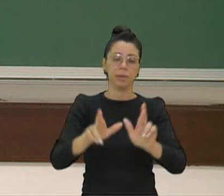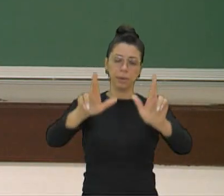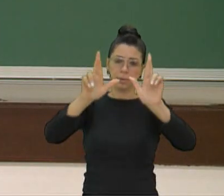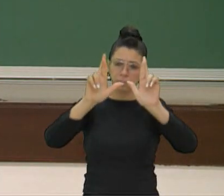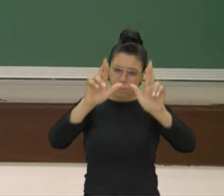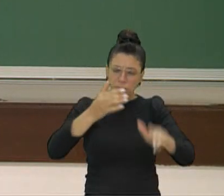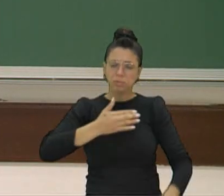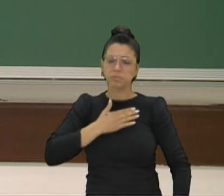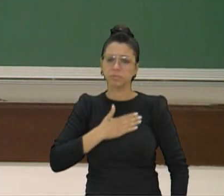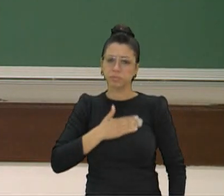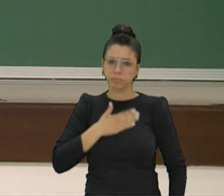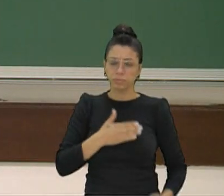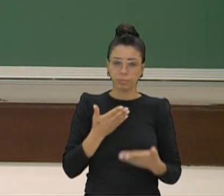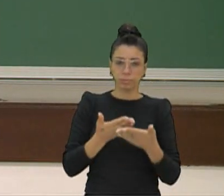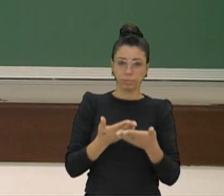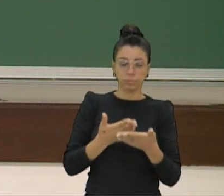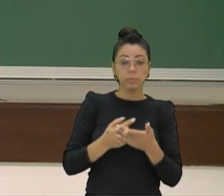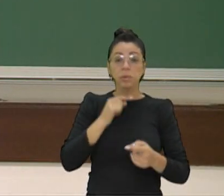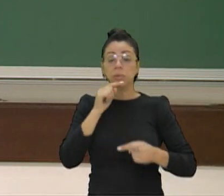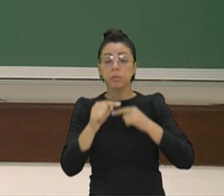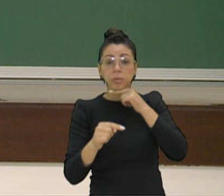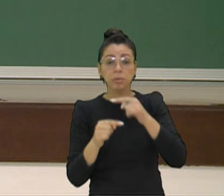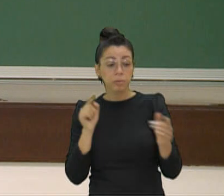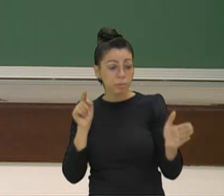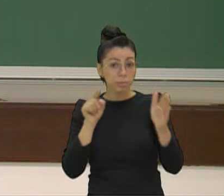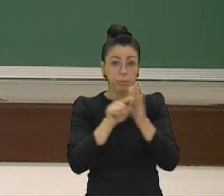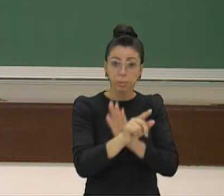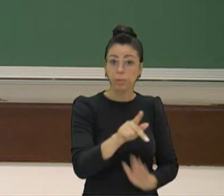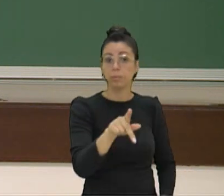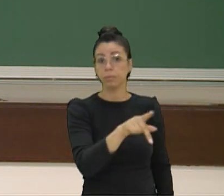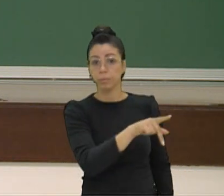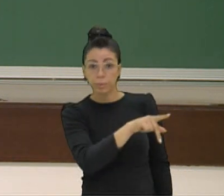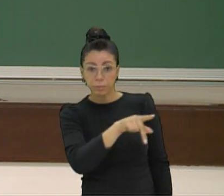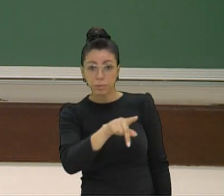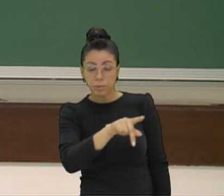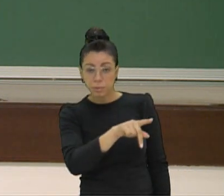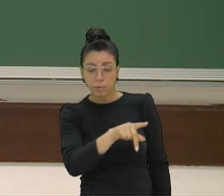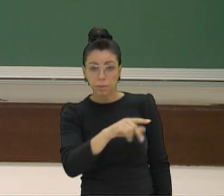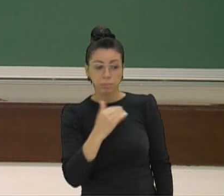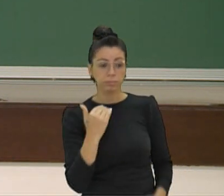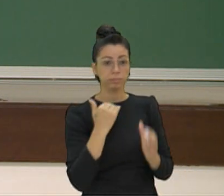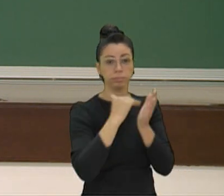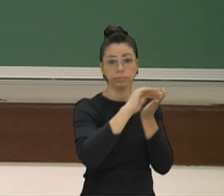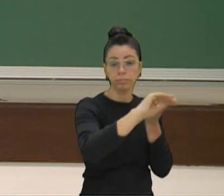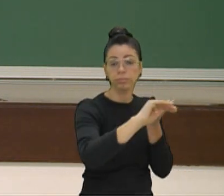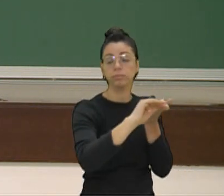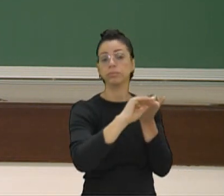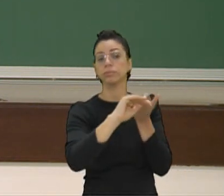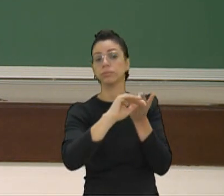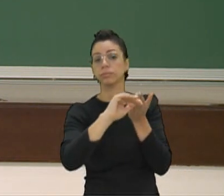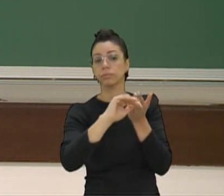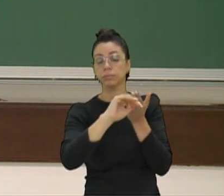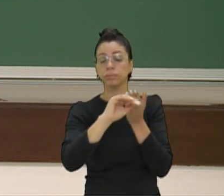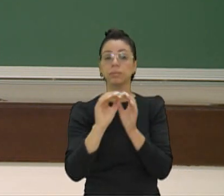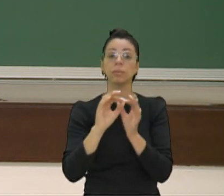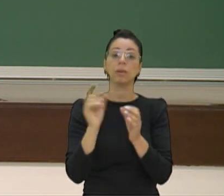vocês tenham gostado da aula de hoje. Tem dúvida? Entre em contato com o seu professor, manda uma mensaginha.